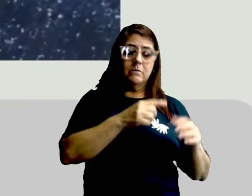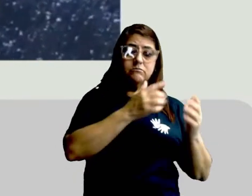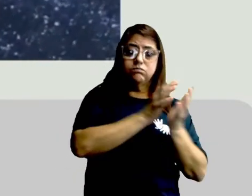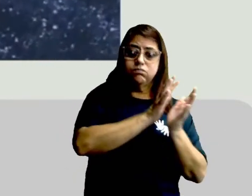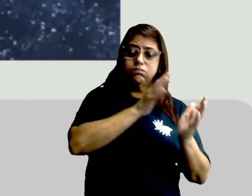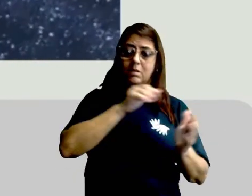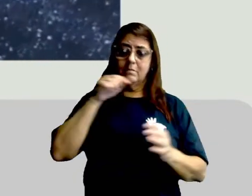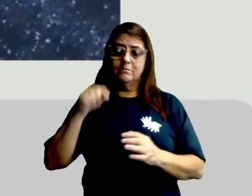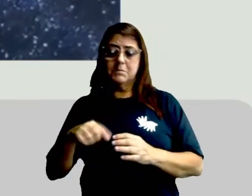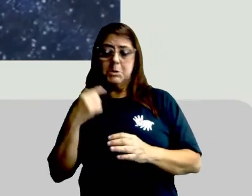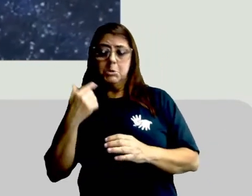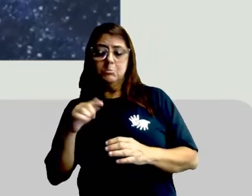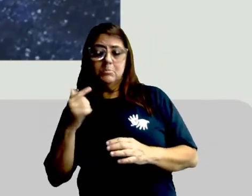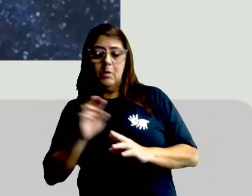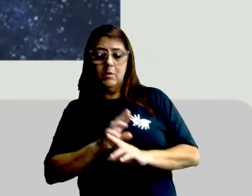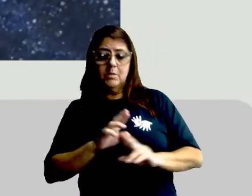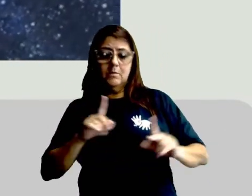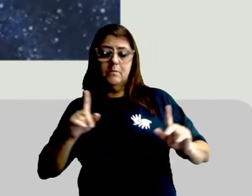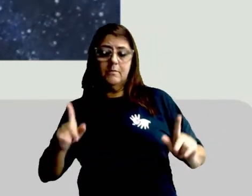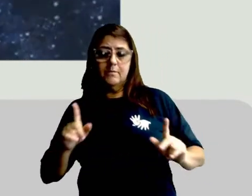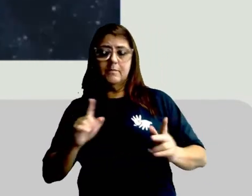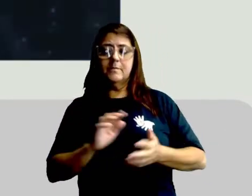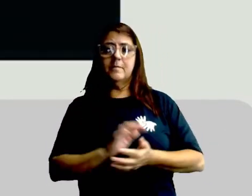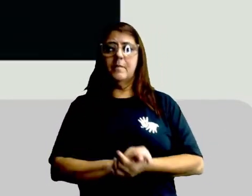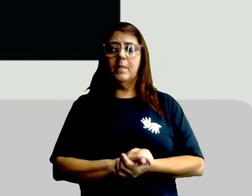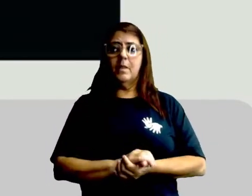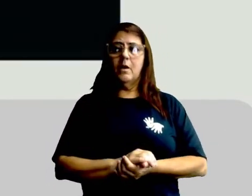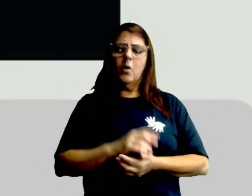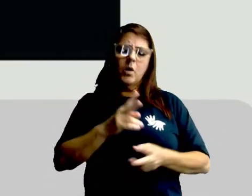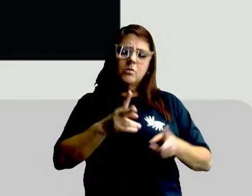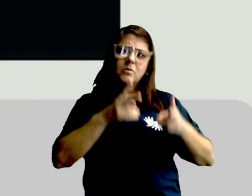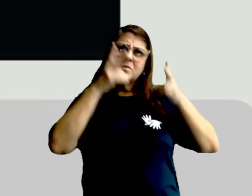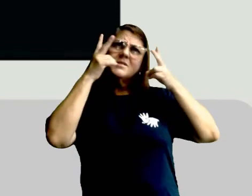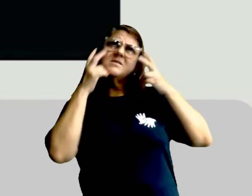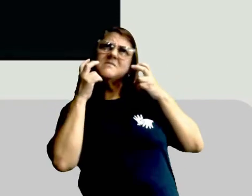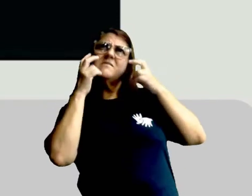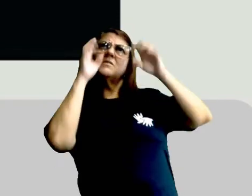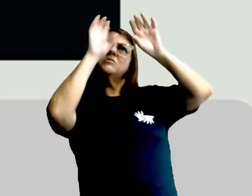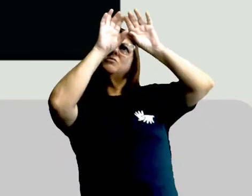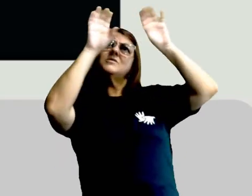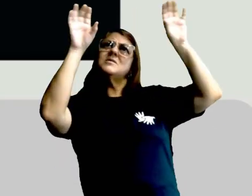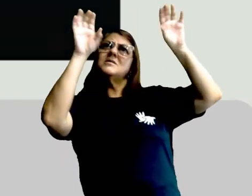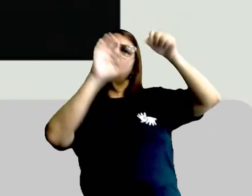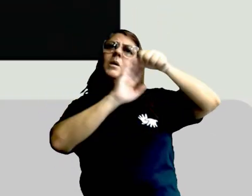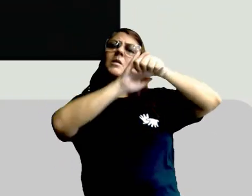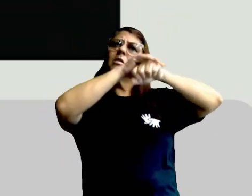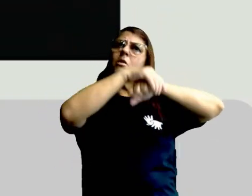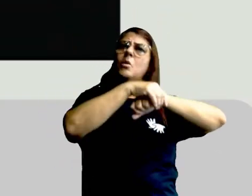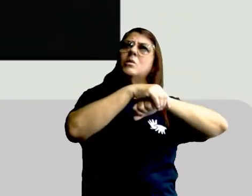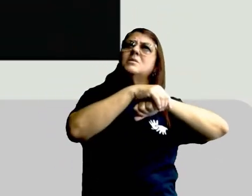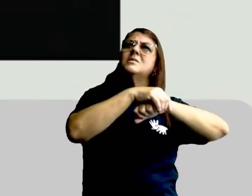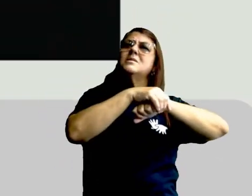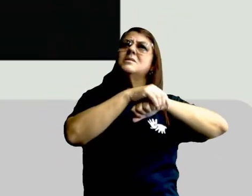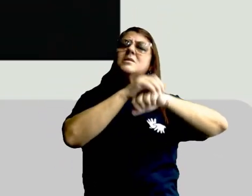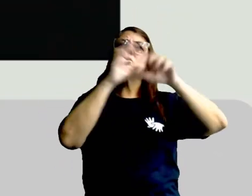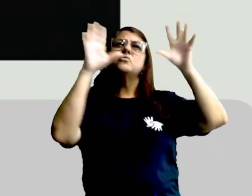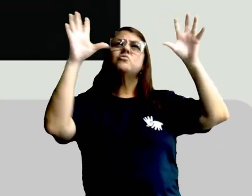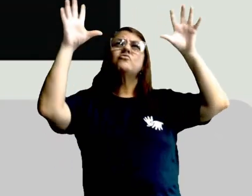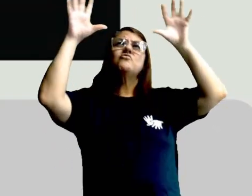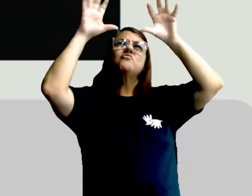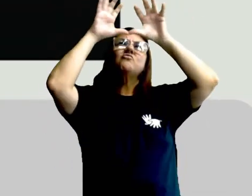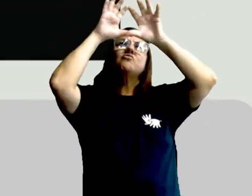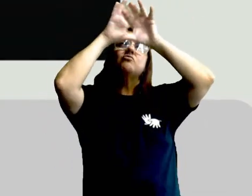e astros luminosos. Qual a diferença? Quando olhamos para o céu durante a noite, se não estiver